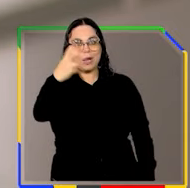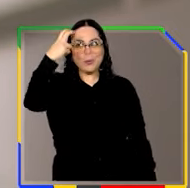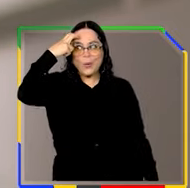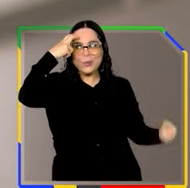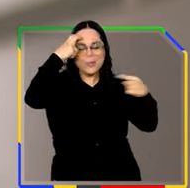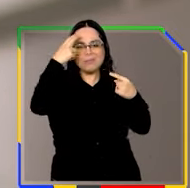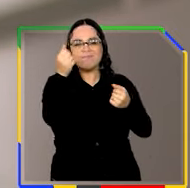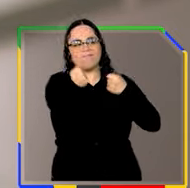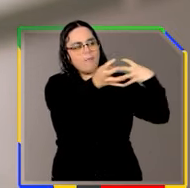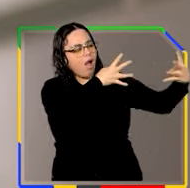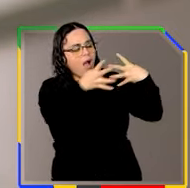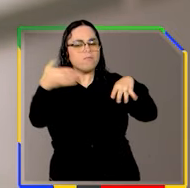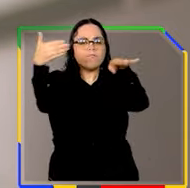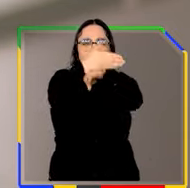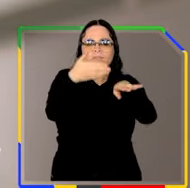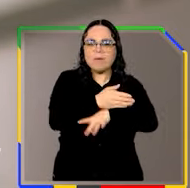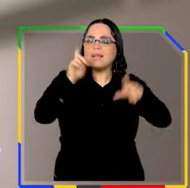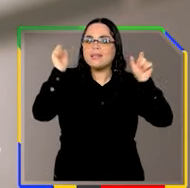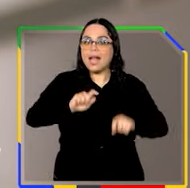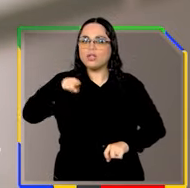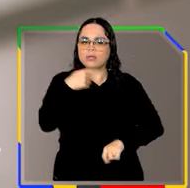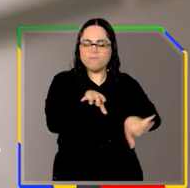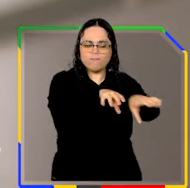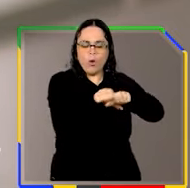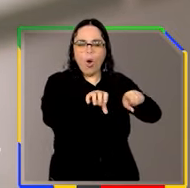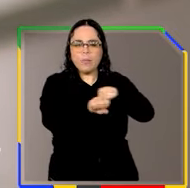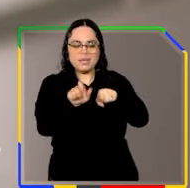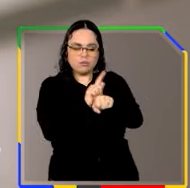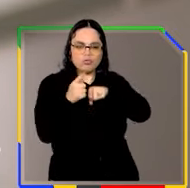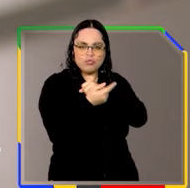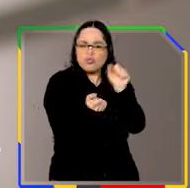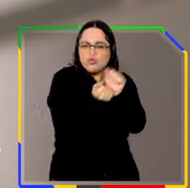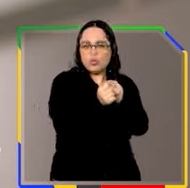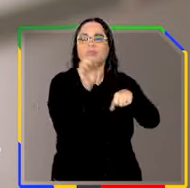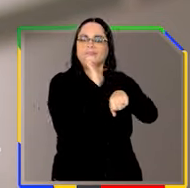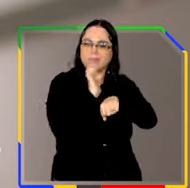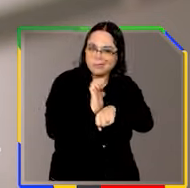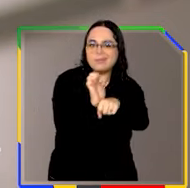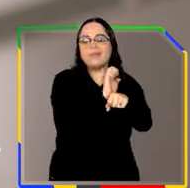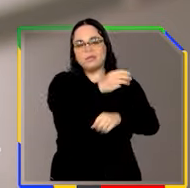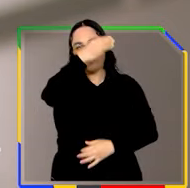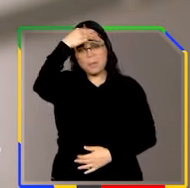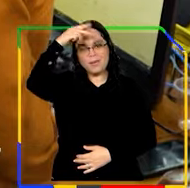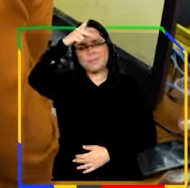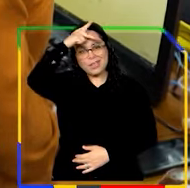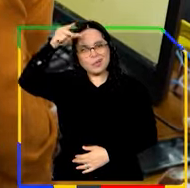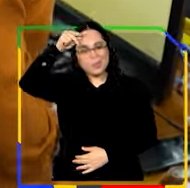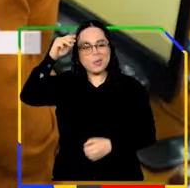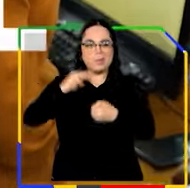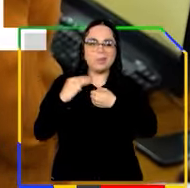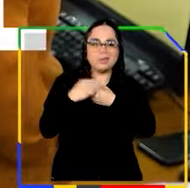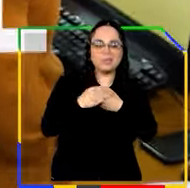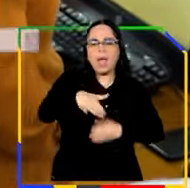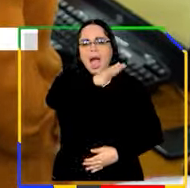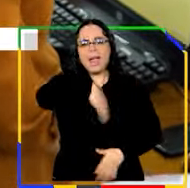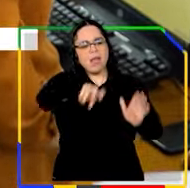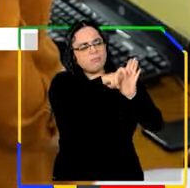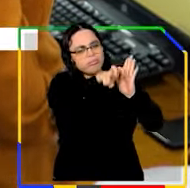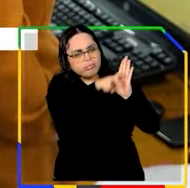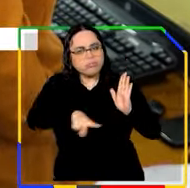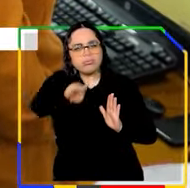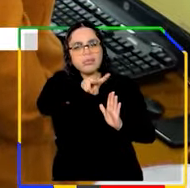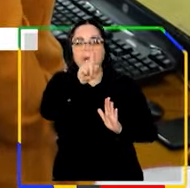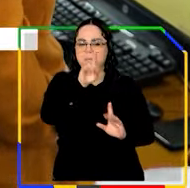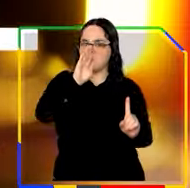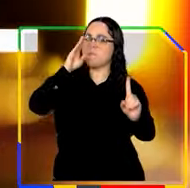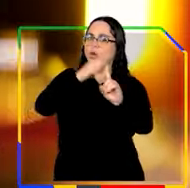com mais transparência e participação, iremos qualificar a gestão junto aos Estados e municípios. A indústria do audiovisual é